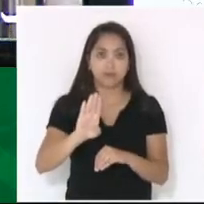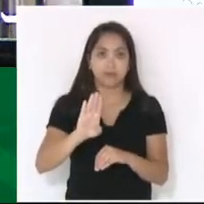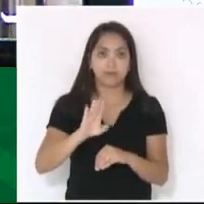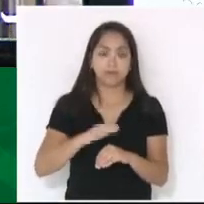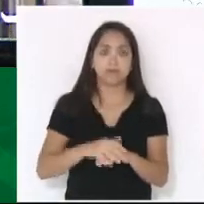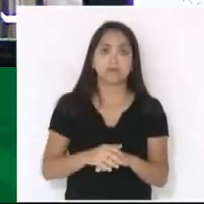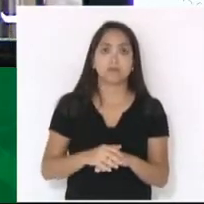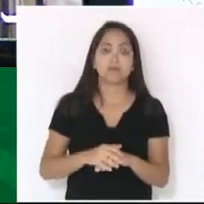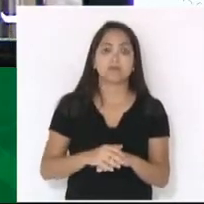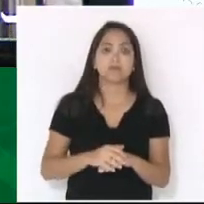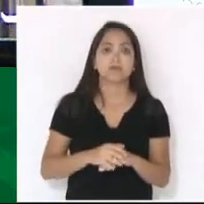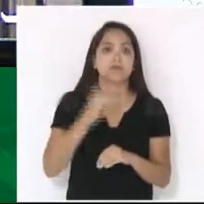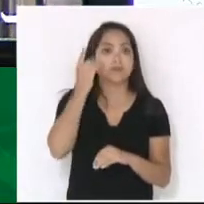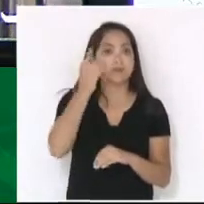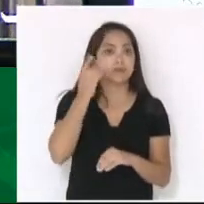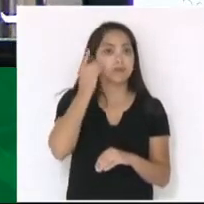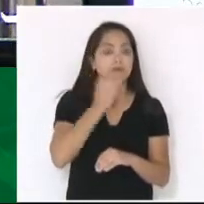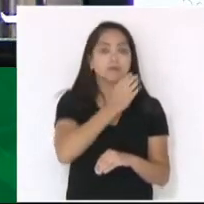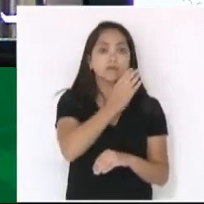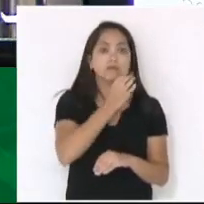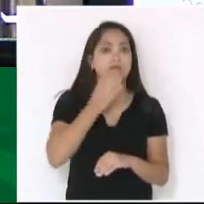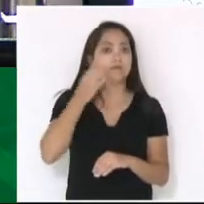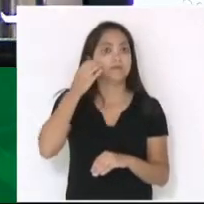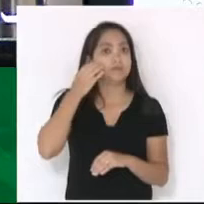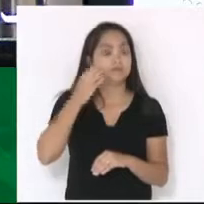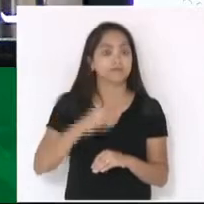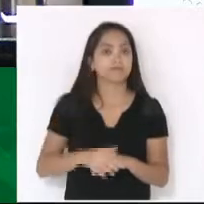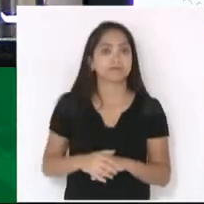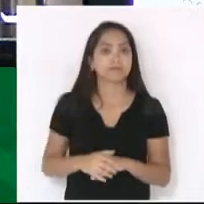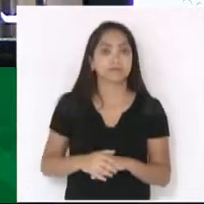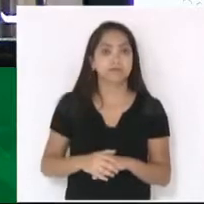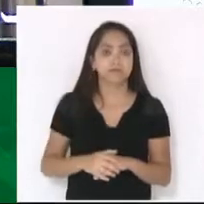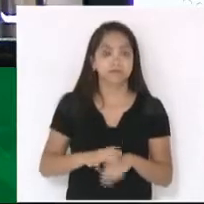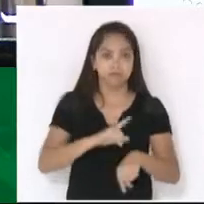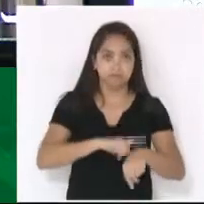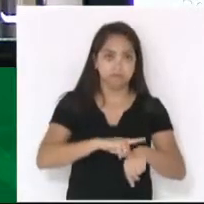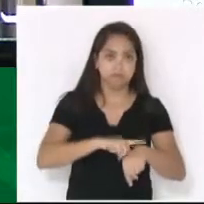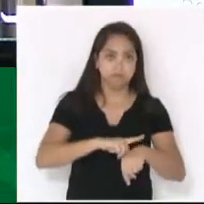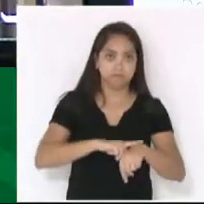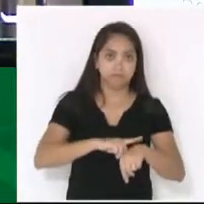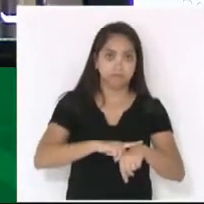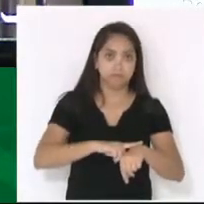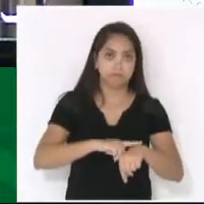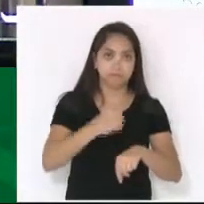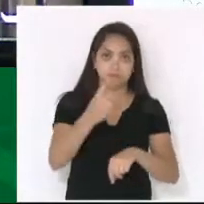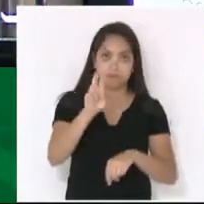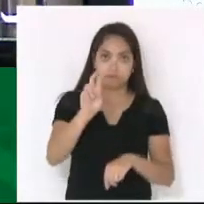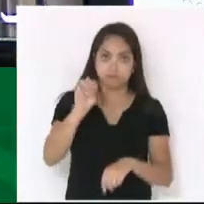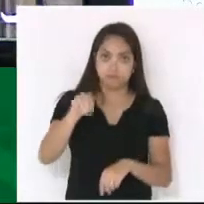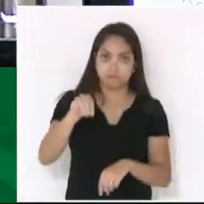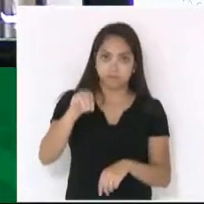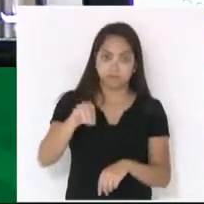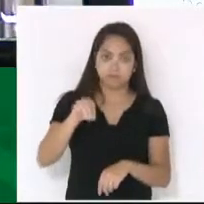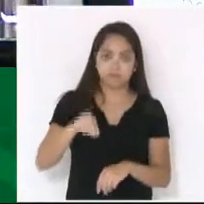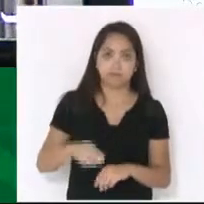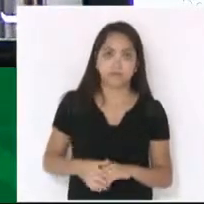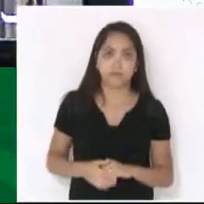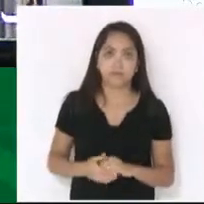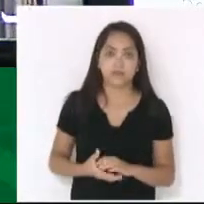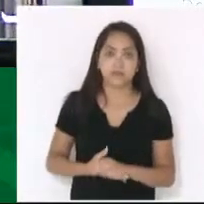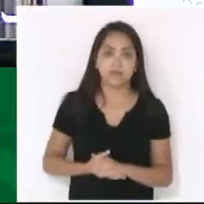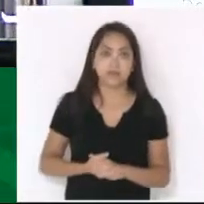Roberto Salon vossa excelência tem até 15 minutos